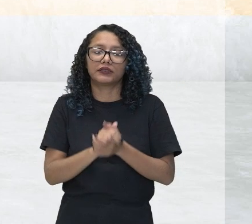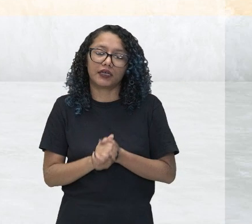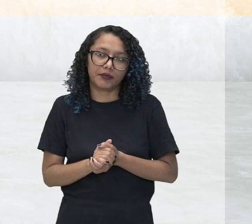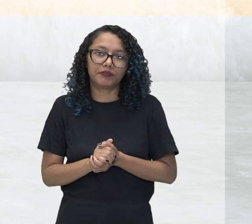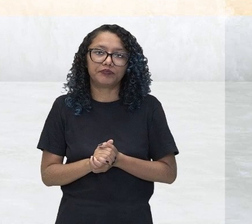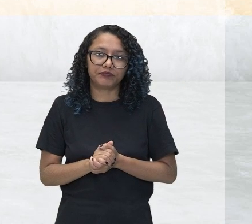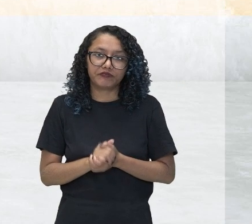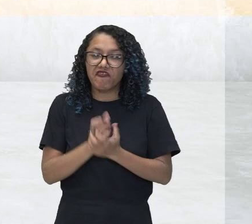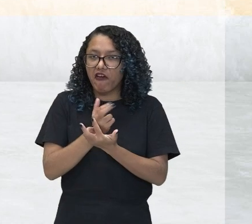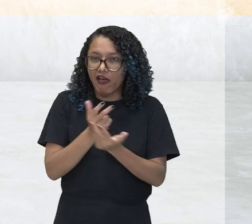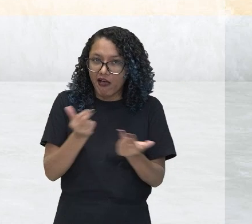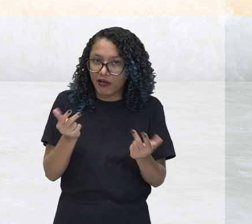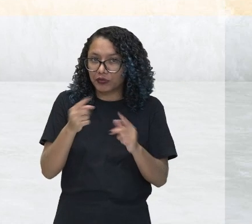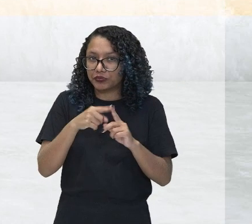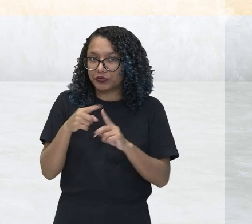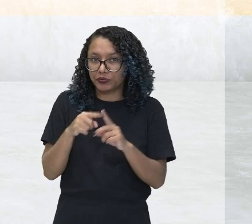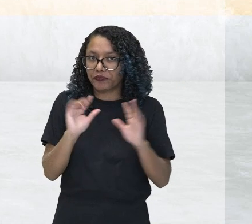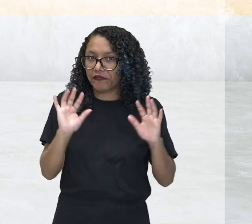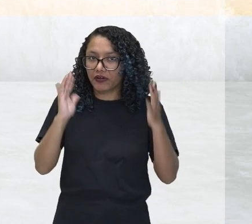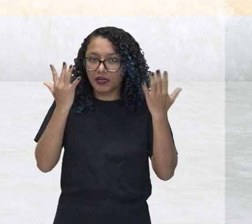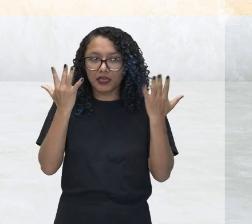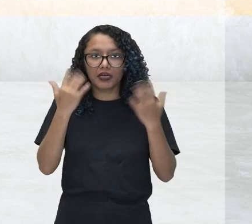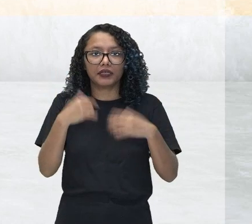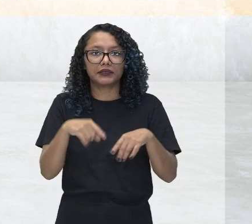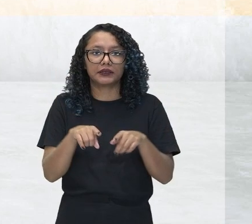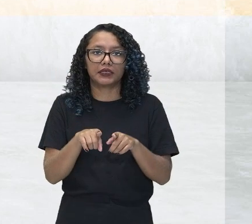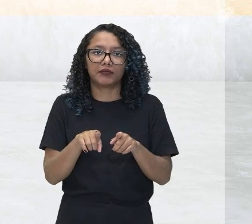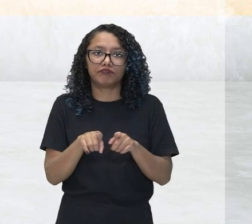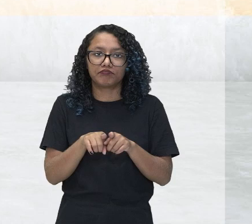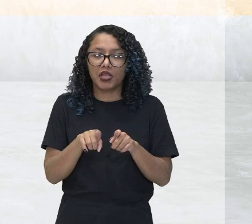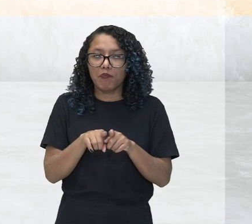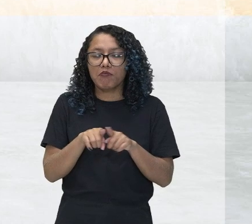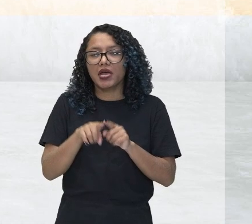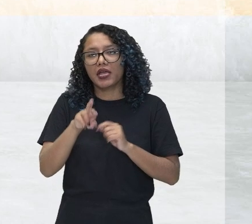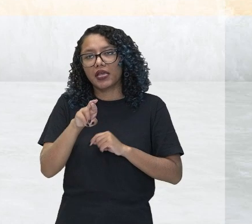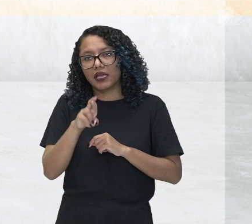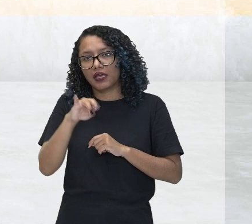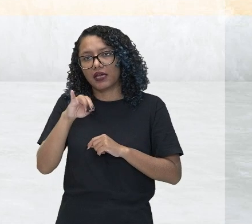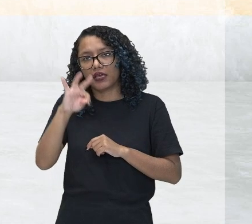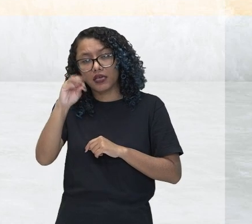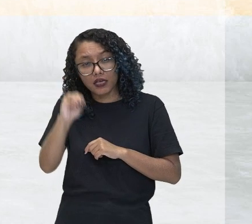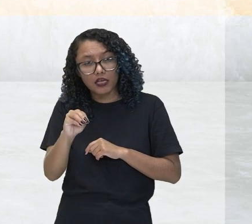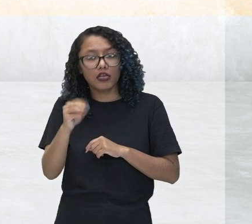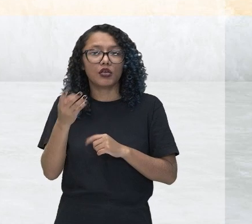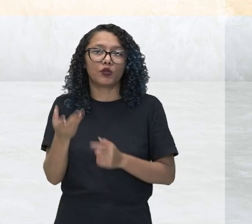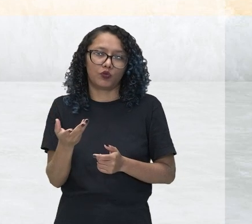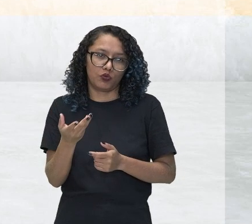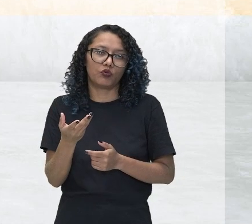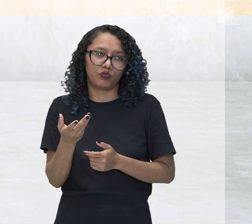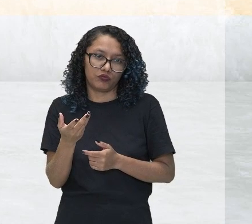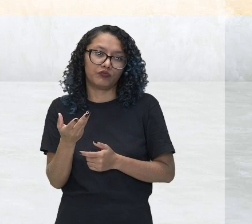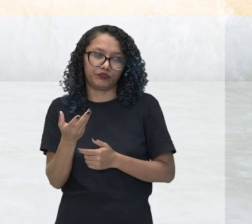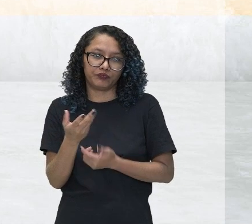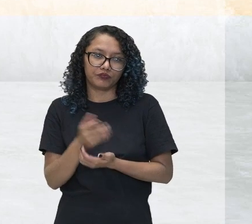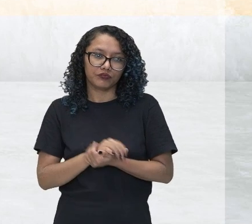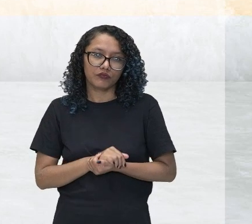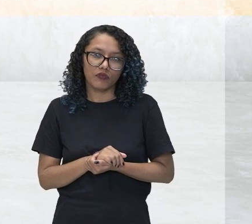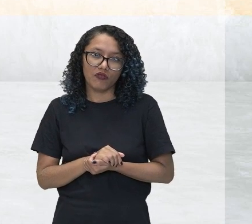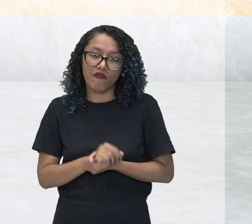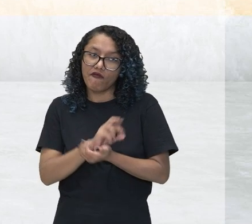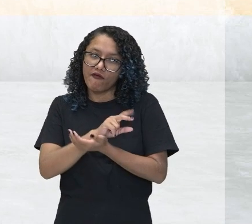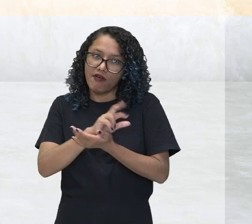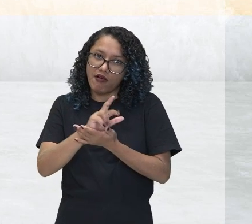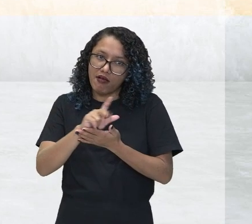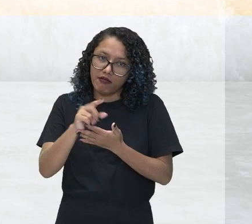comemorações, né? Os rituais, os ritos. Então, são vários elementos que compõem,